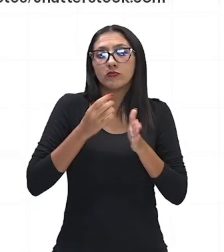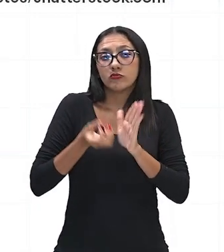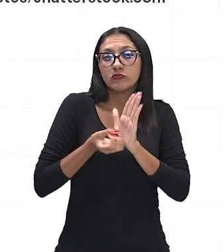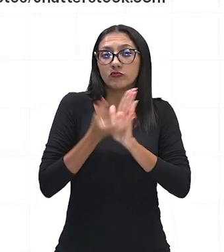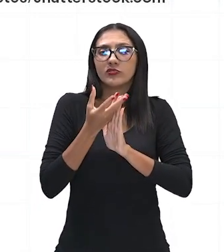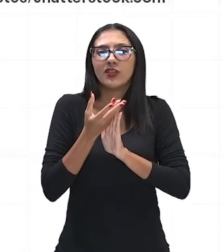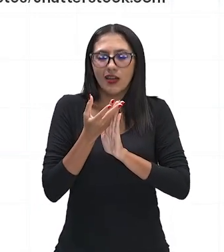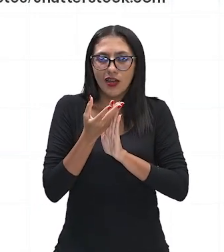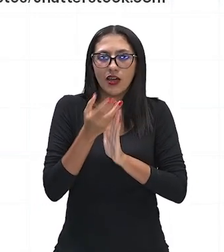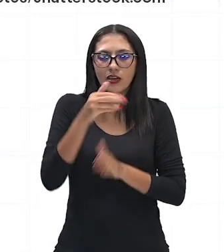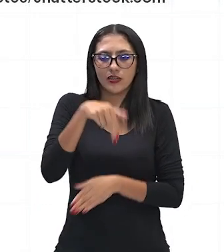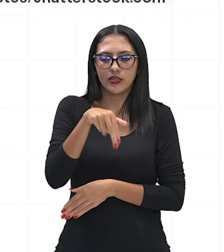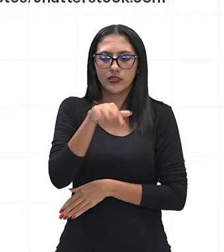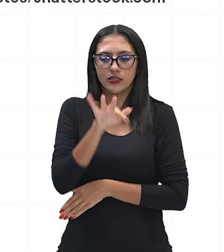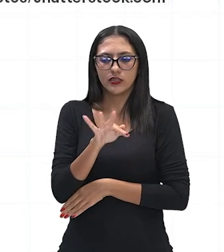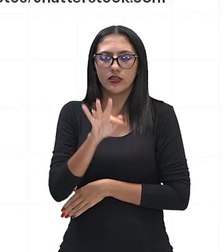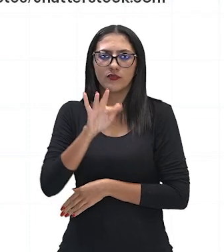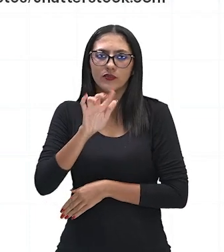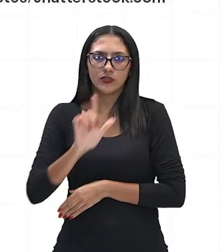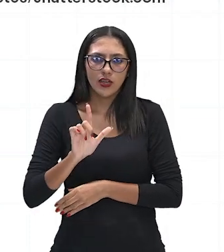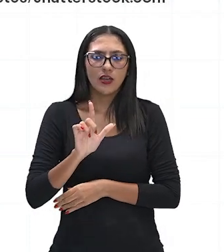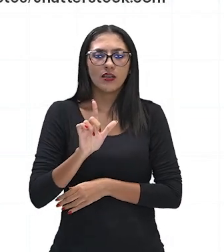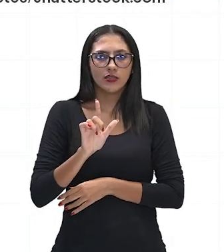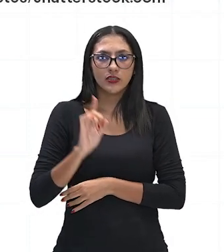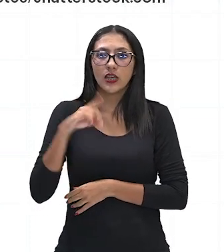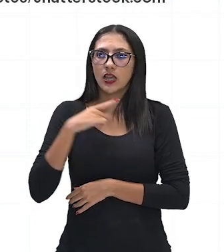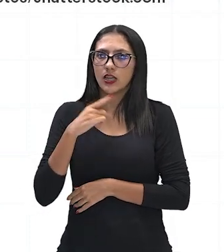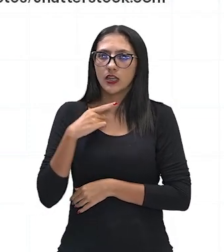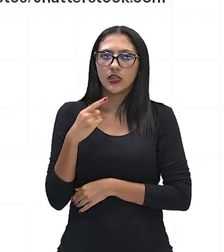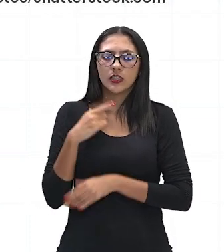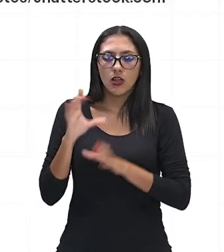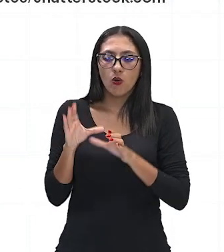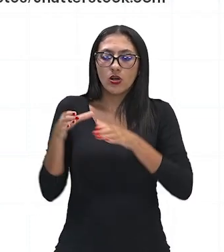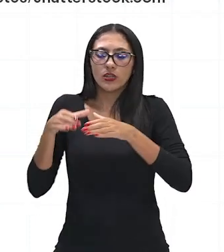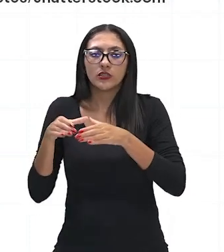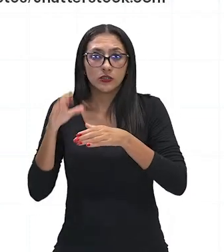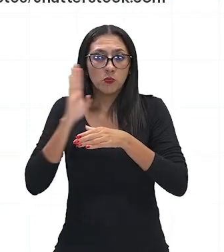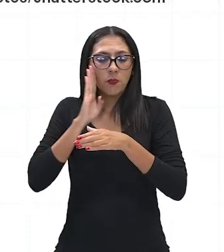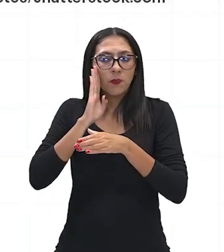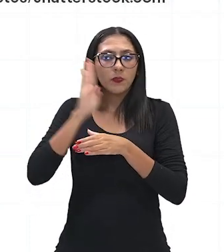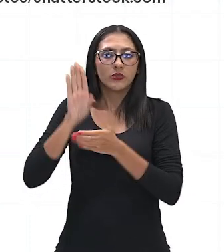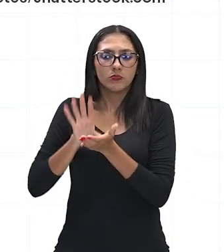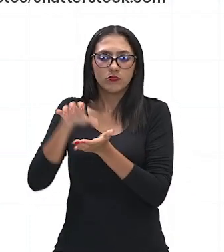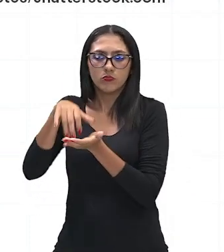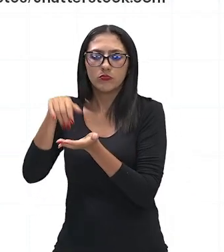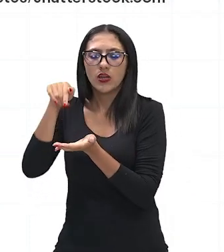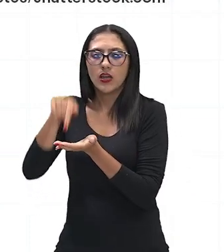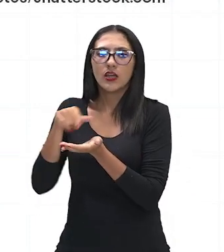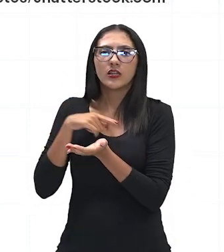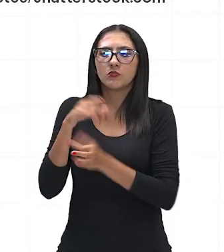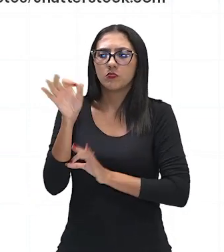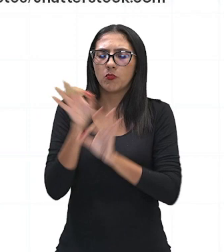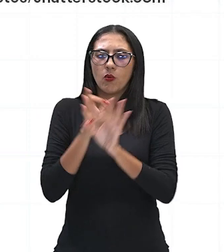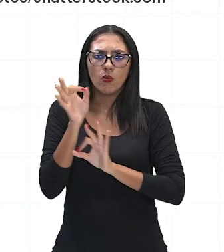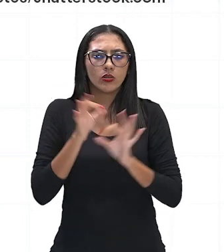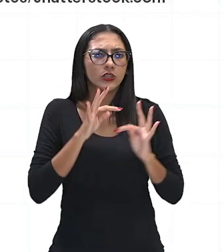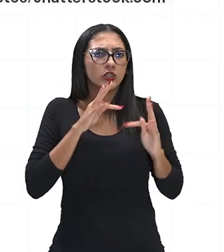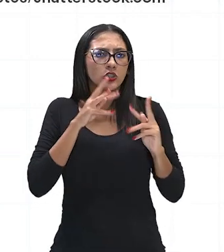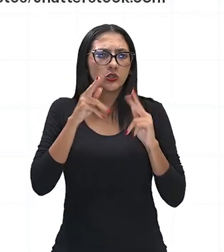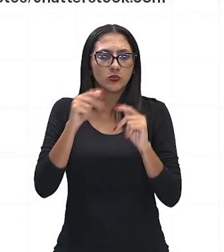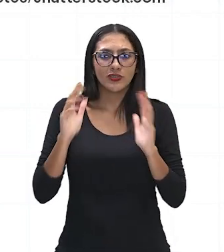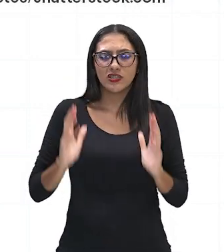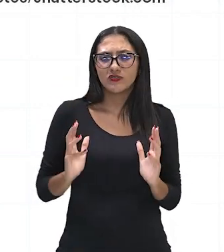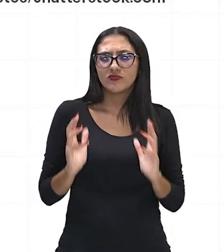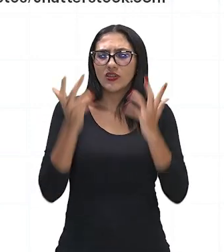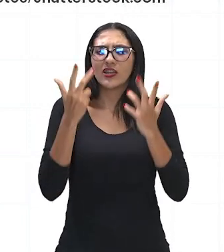Football League, que é gestora dos principais campeonatos nos Estados Unidos e é responsável pela organização da Super Bowl, que é o